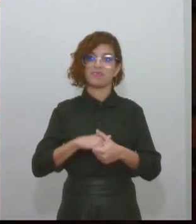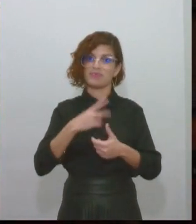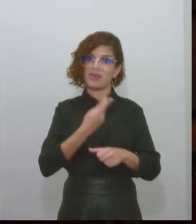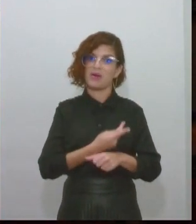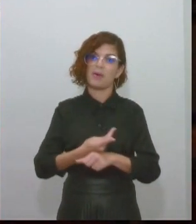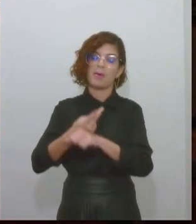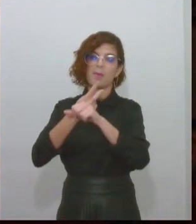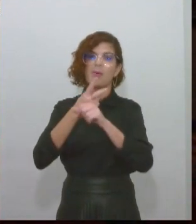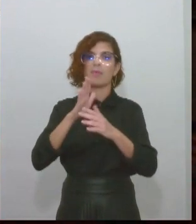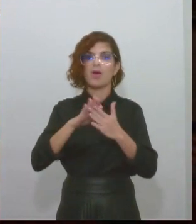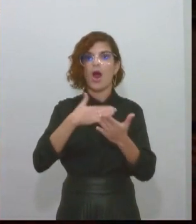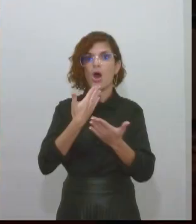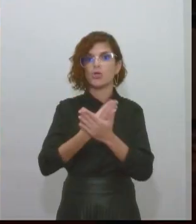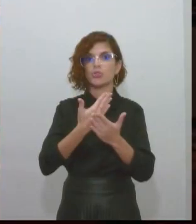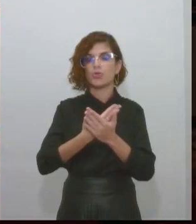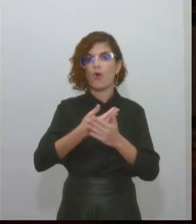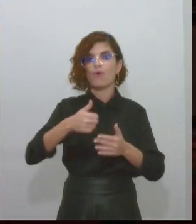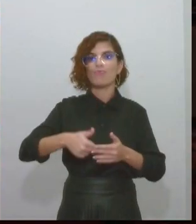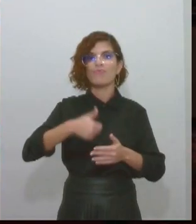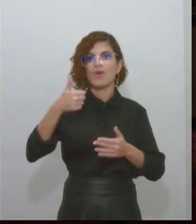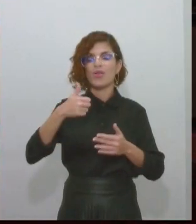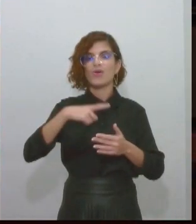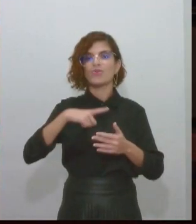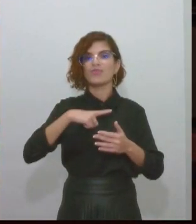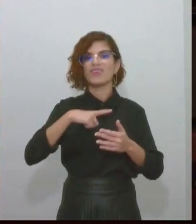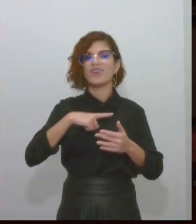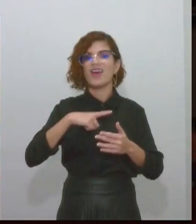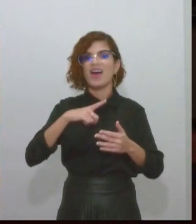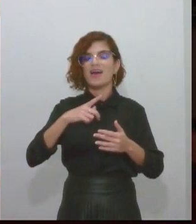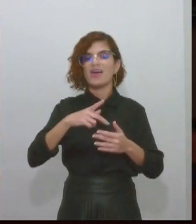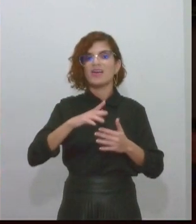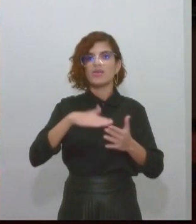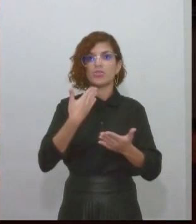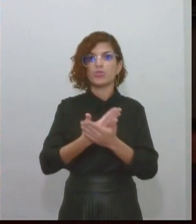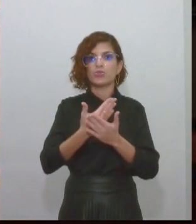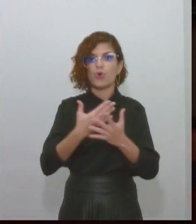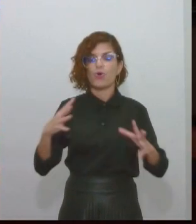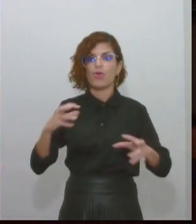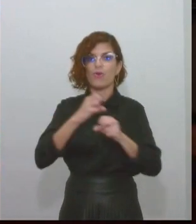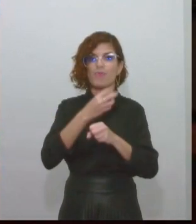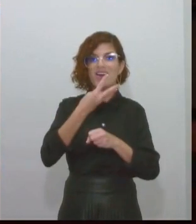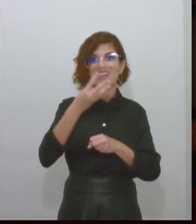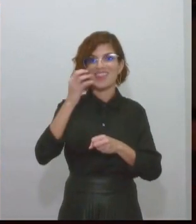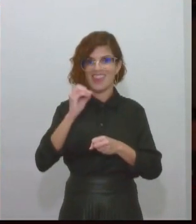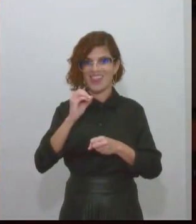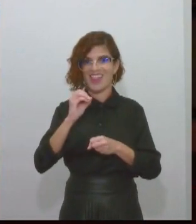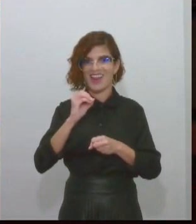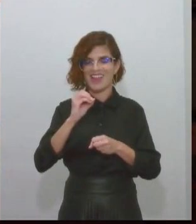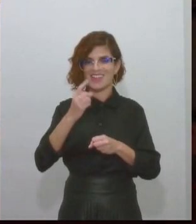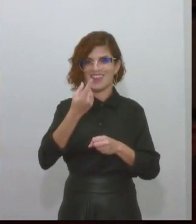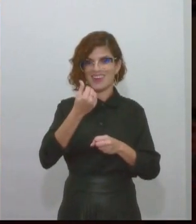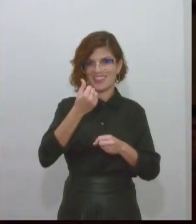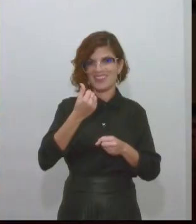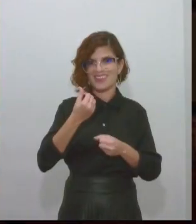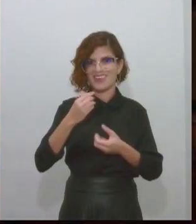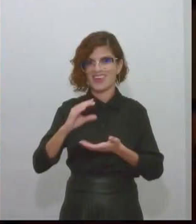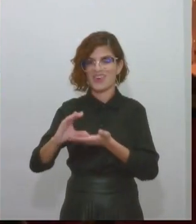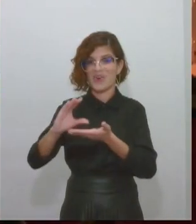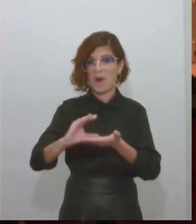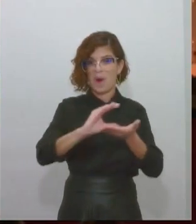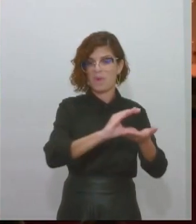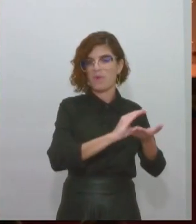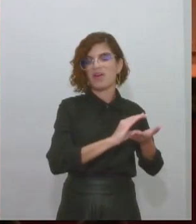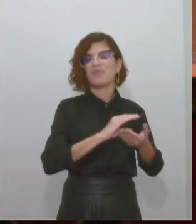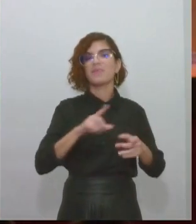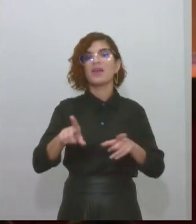contempladas financeiramente 30 escolas e homenageadas mais de 90 unidades da rede pública, estadual e